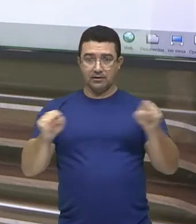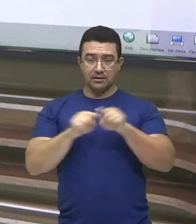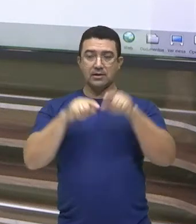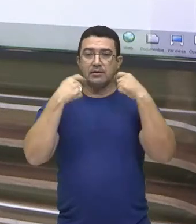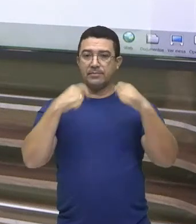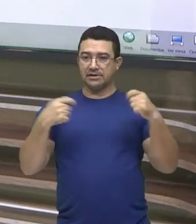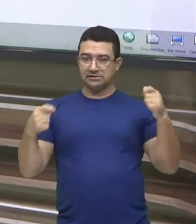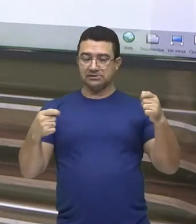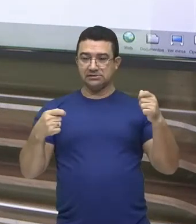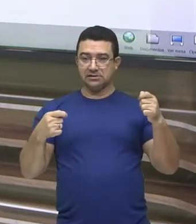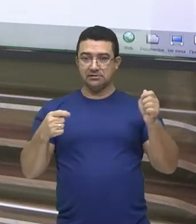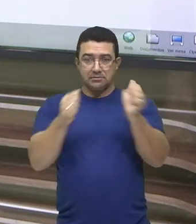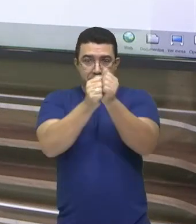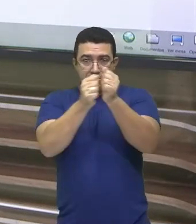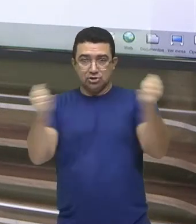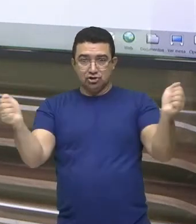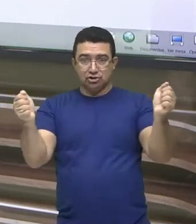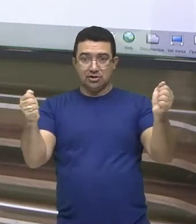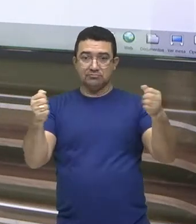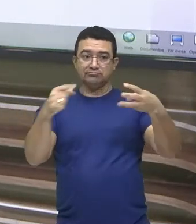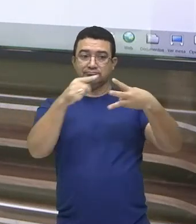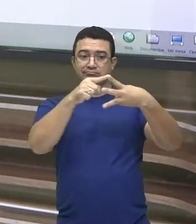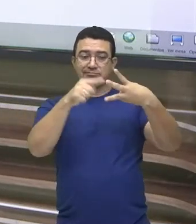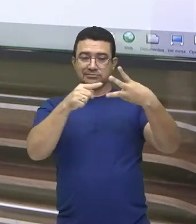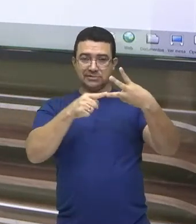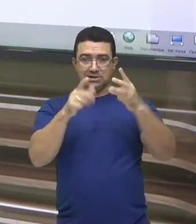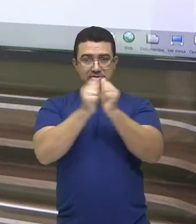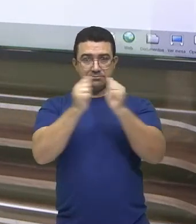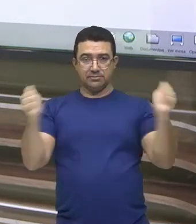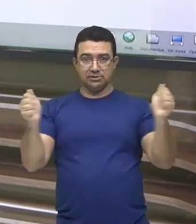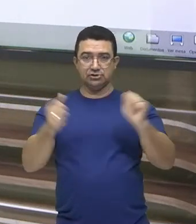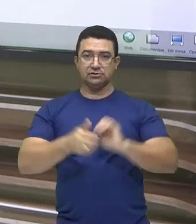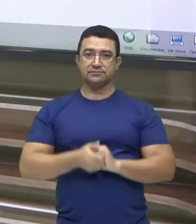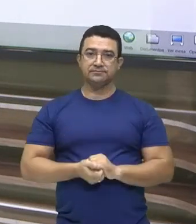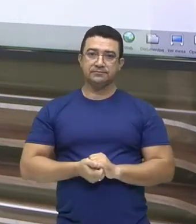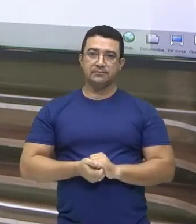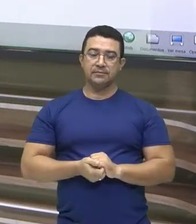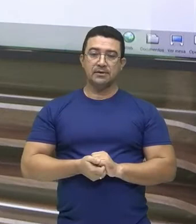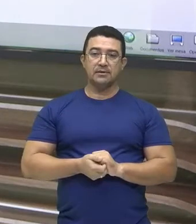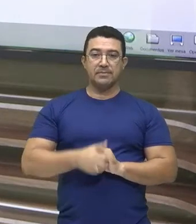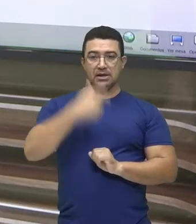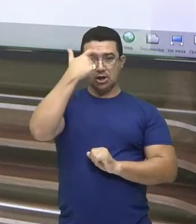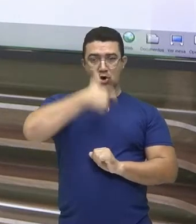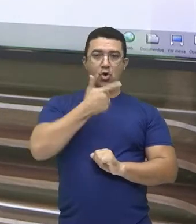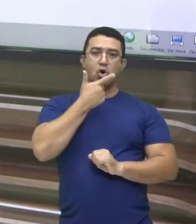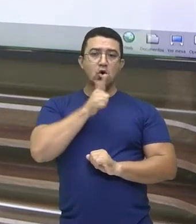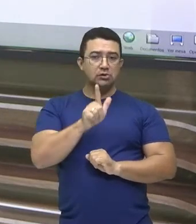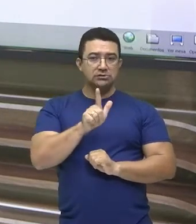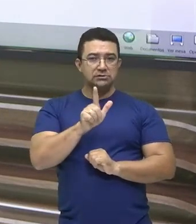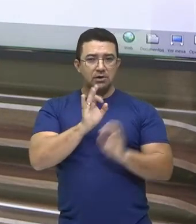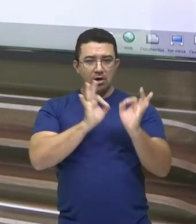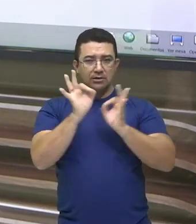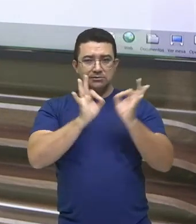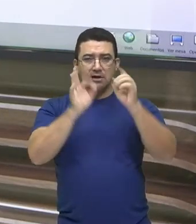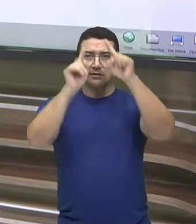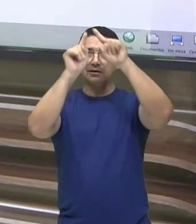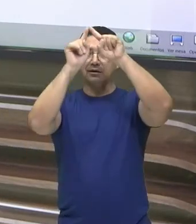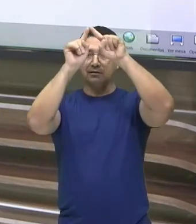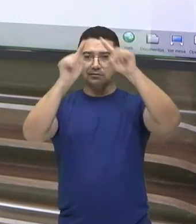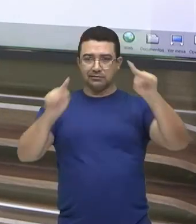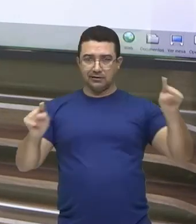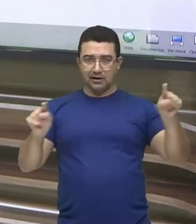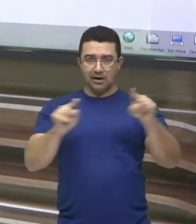3 medidas, tá? Então, para que eu consiga fazer um triângulo, é necessário,